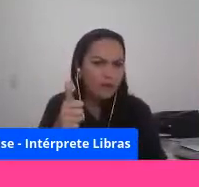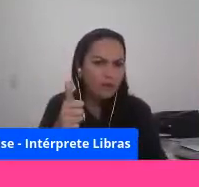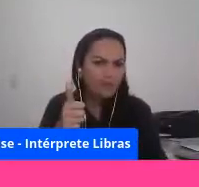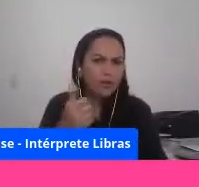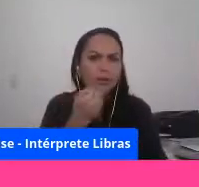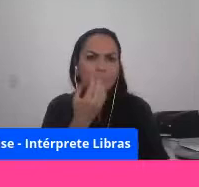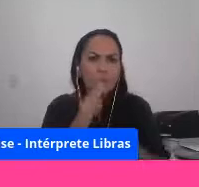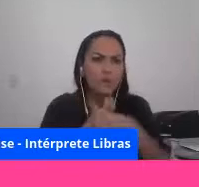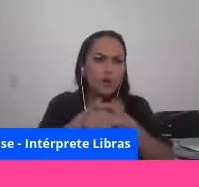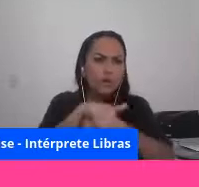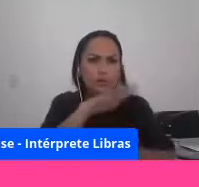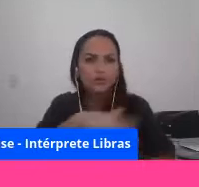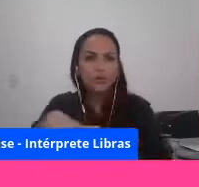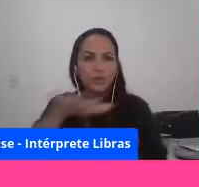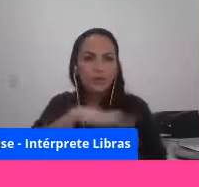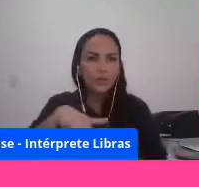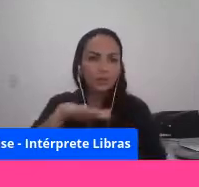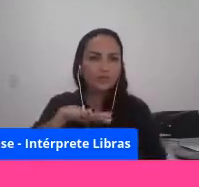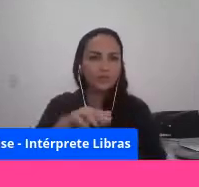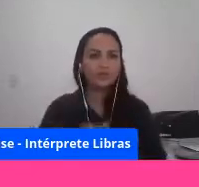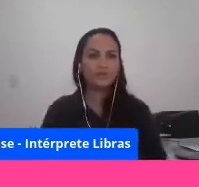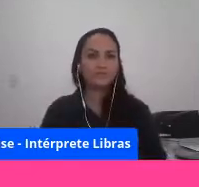Boa noite a todos.